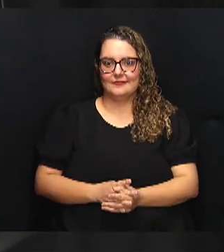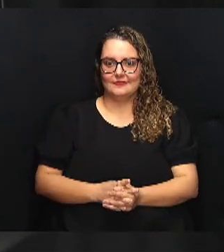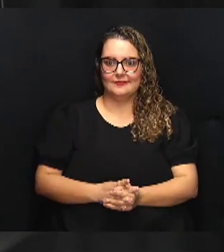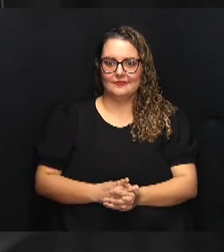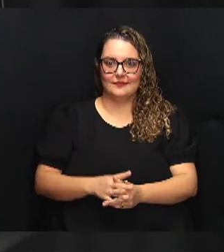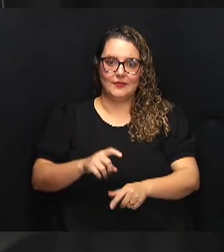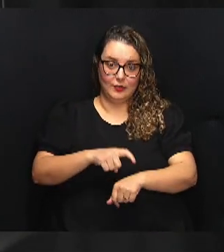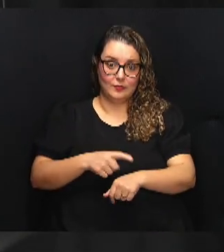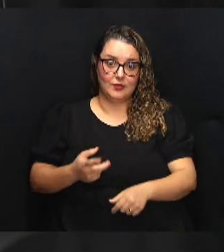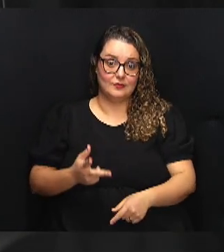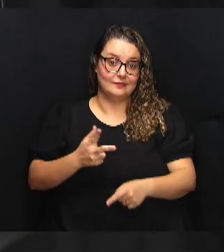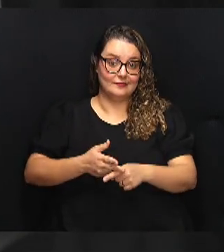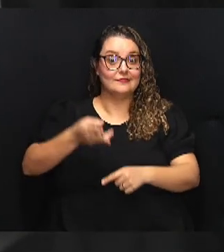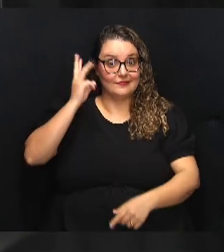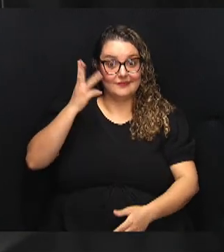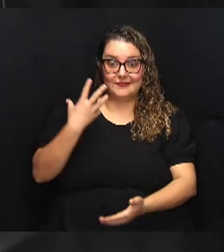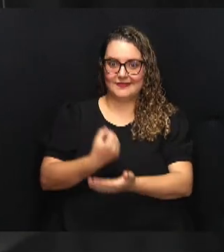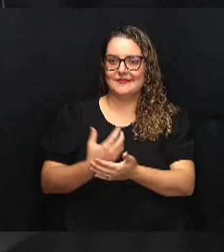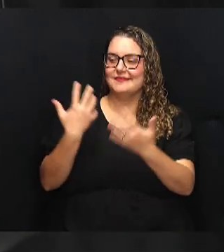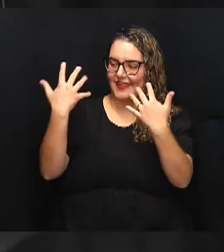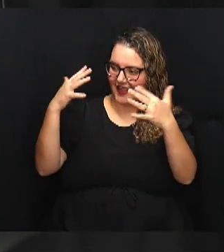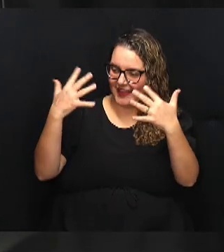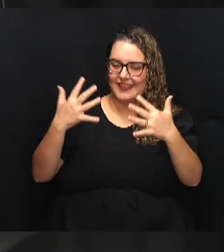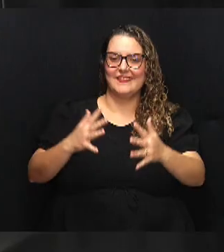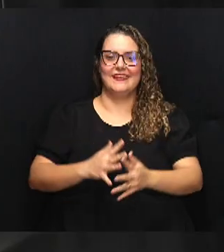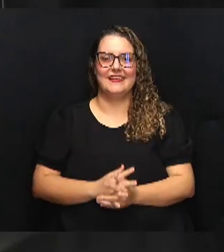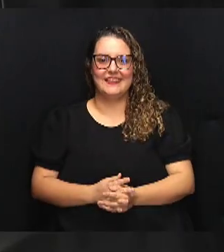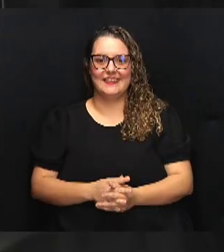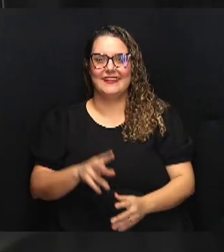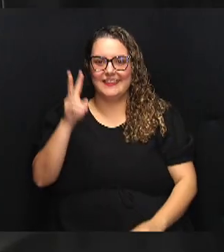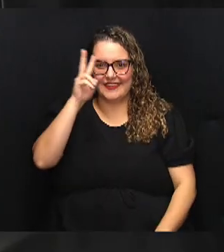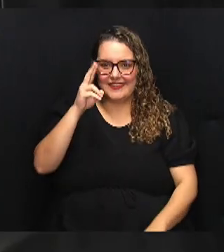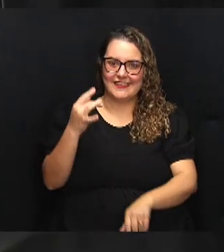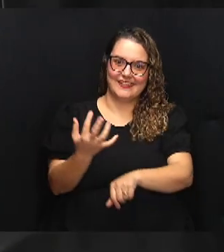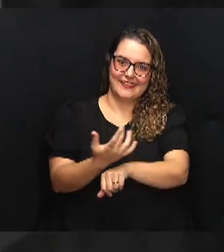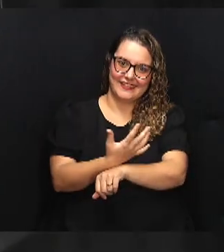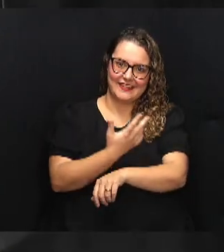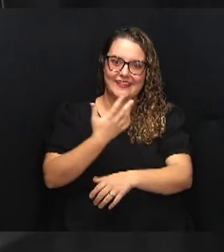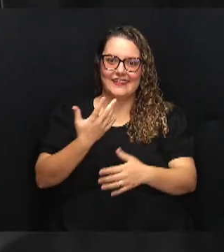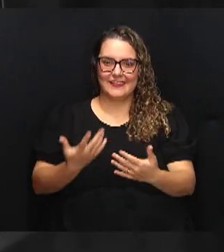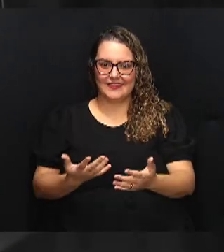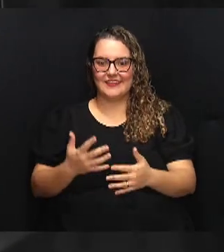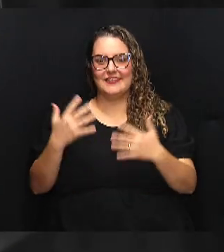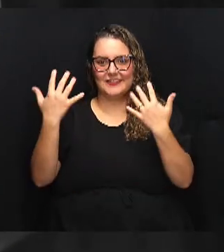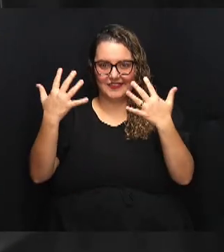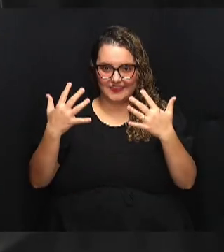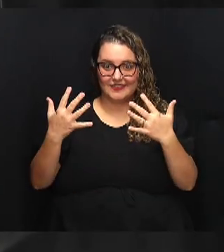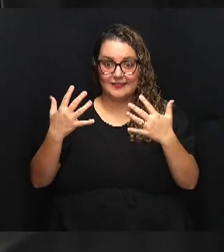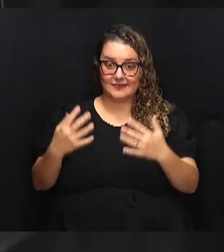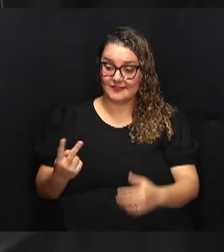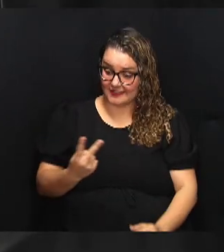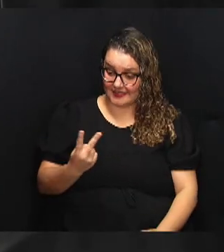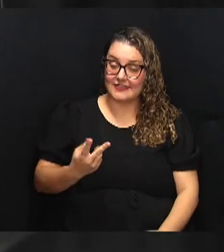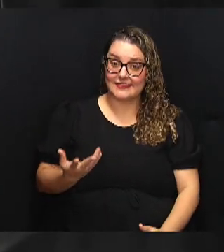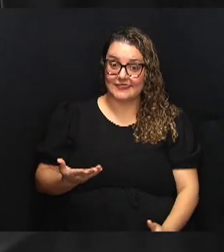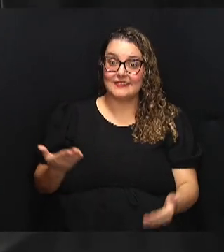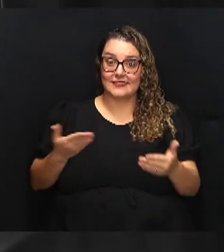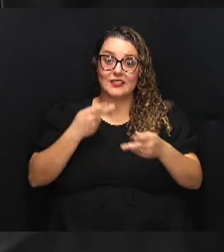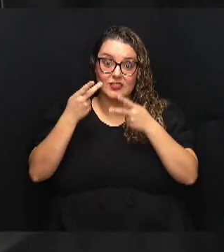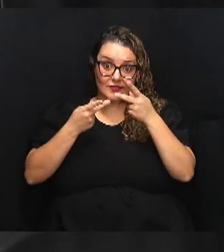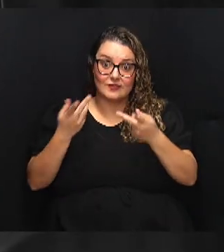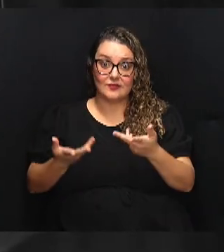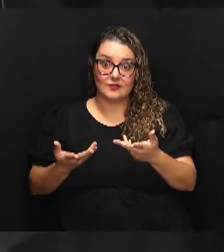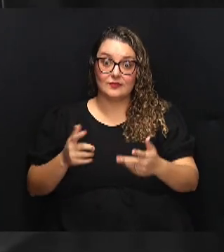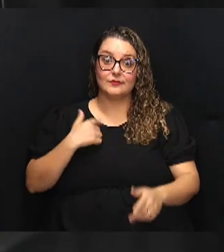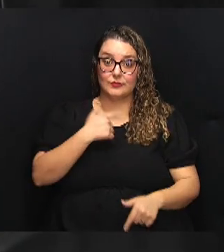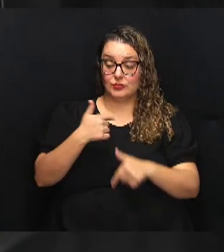aí do podcast foi muito bacana, parabéns, né? Eu lembro que eu me emocionei bastante. Parabéns por essa segunda, que agora falar um pouco do